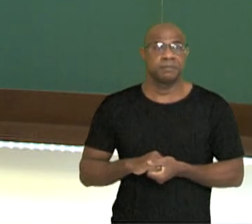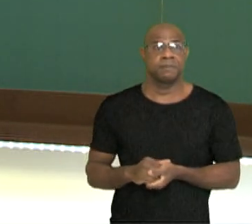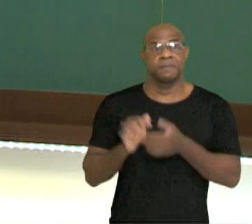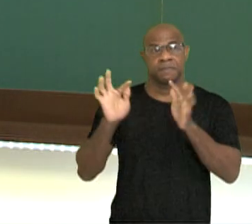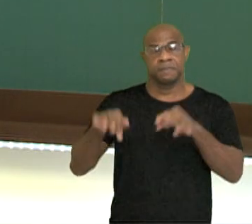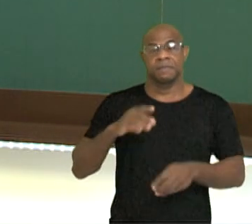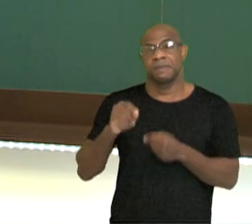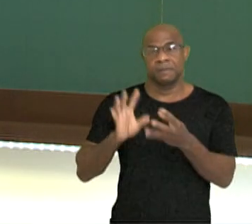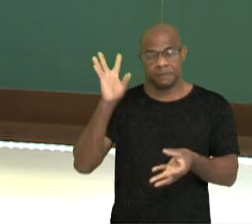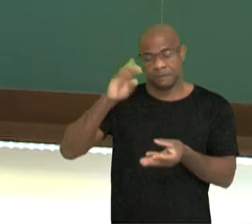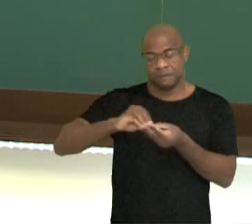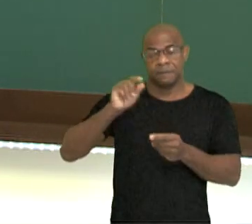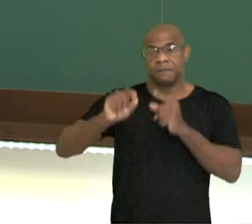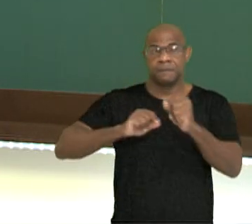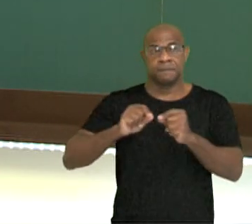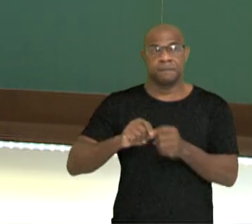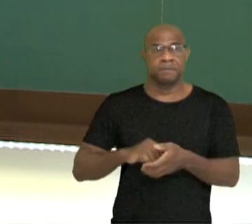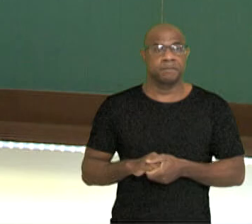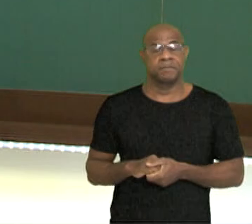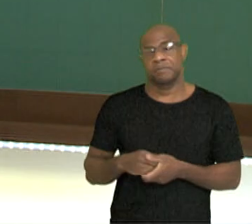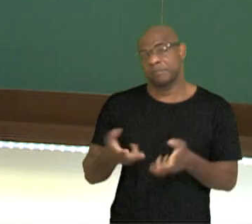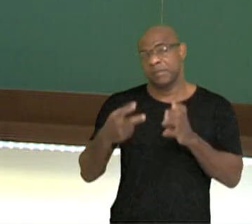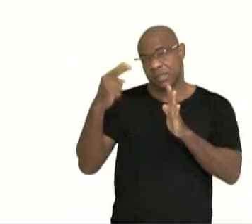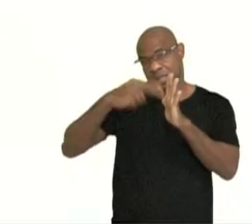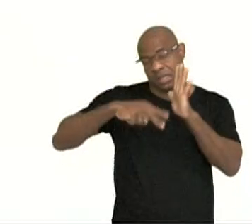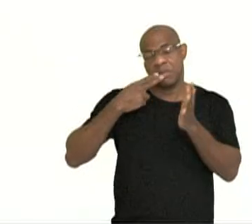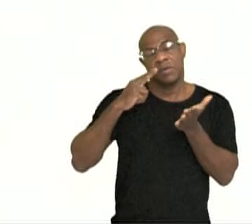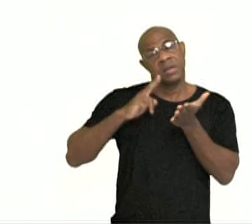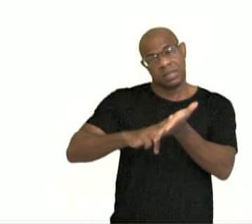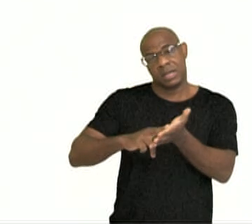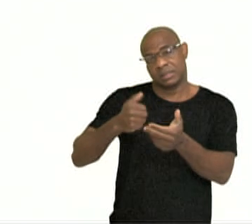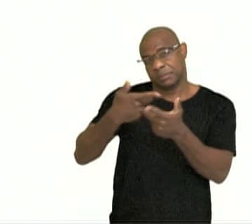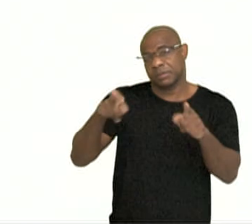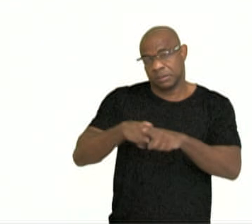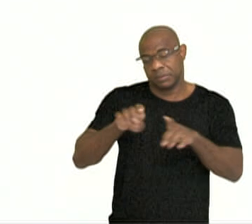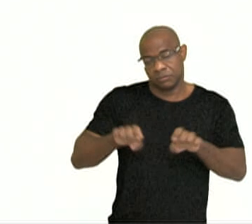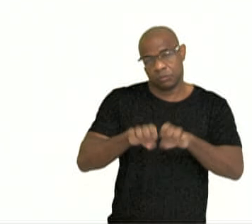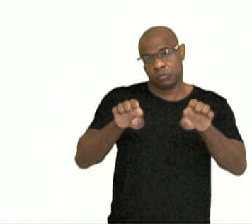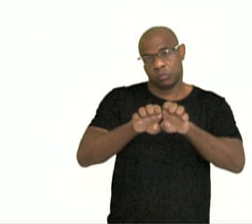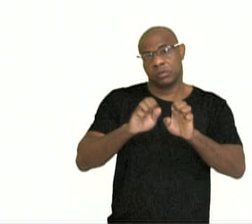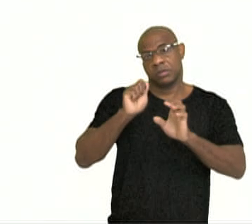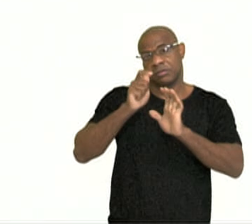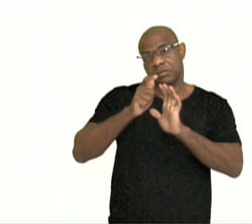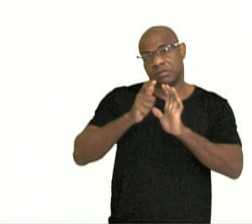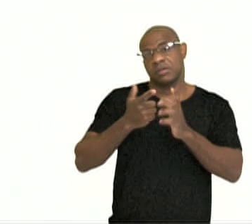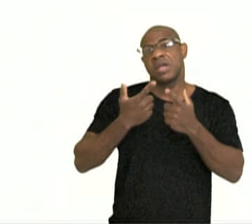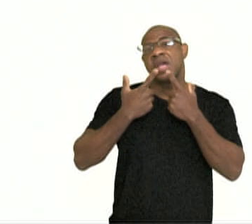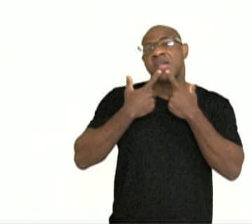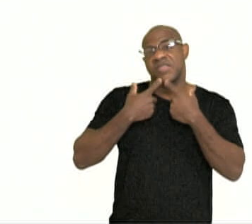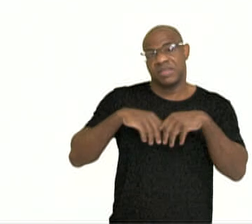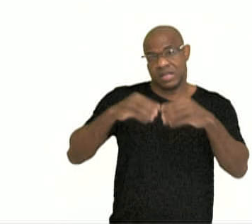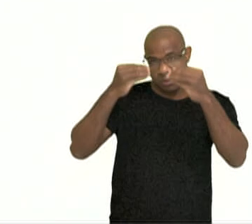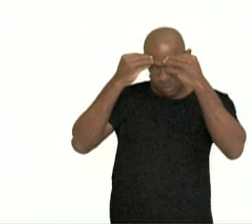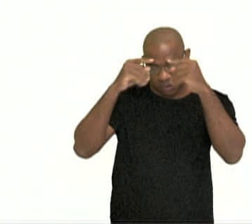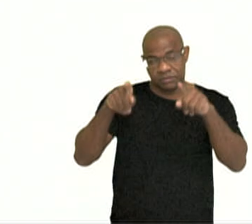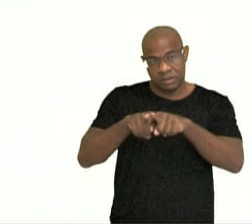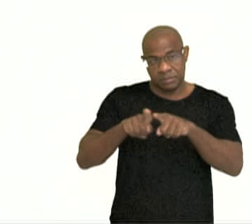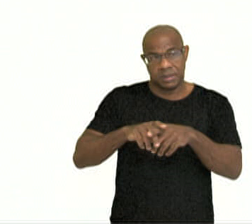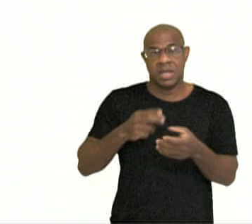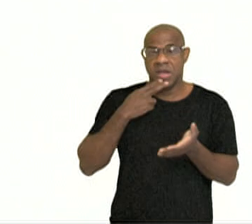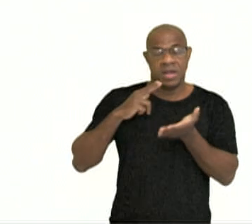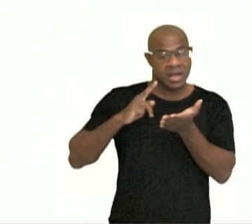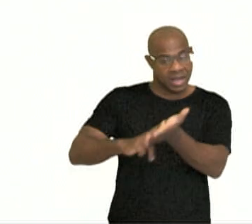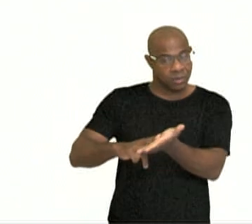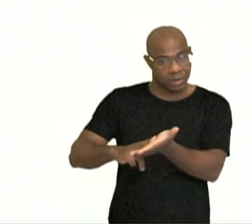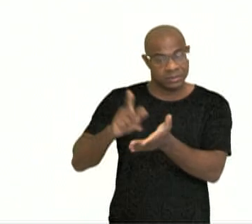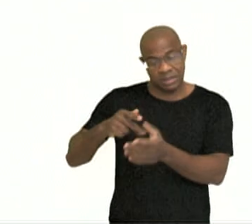finalizar, retomando, nós analisamos uma carta e seus elementos de estrutura e linguagem, compreendemos que a carta pessoal é uma